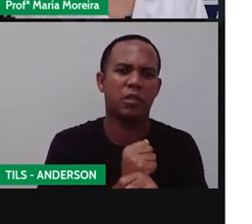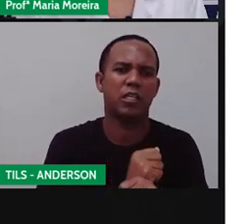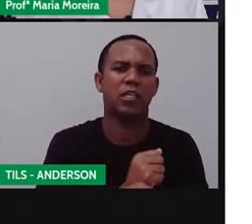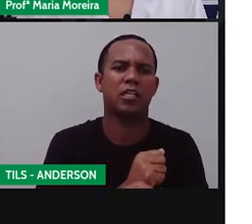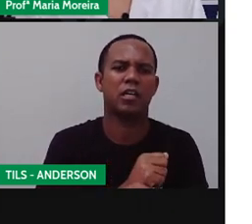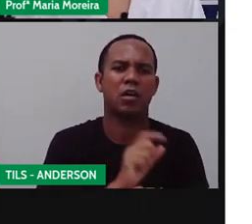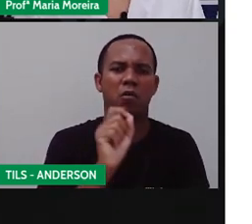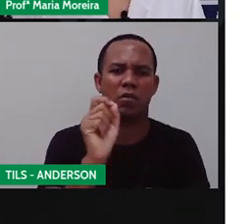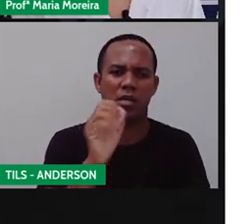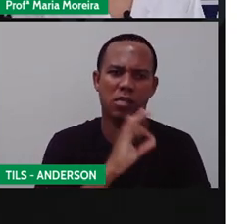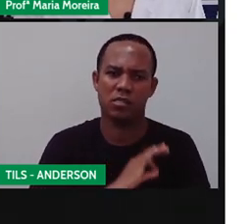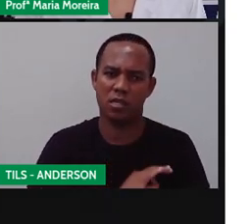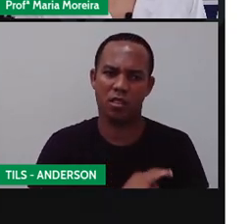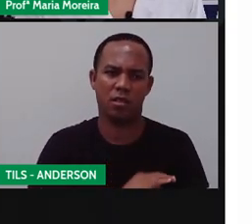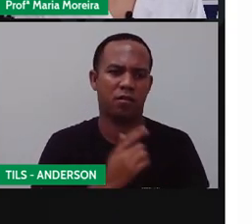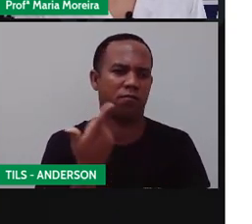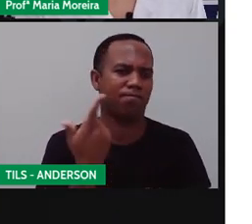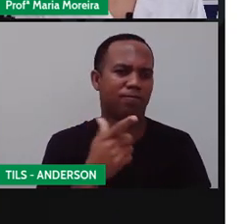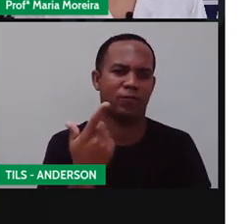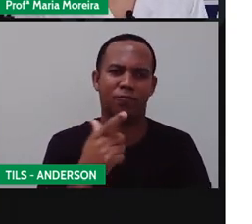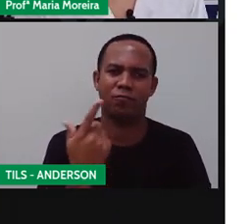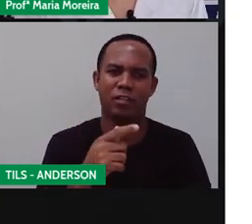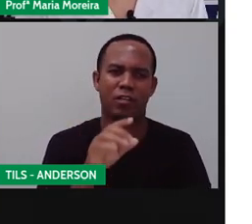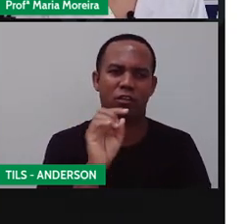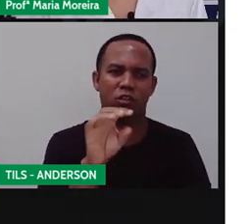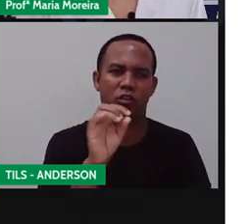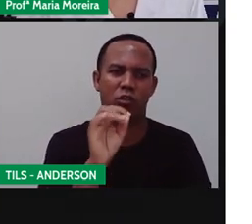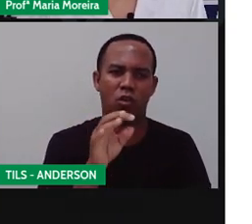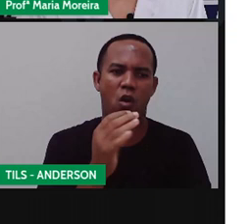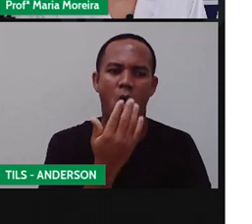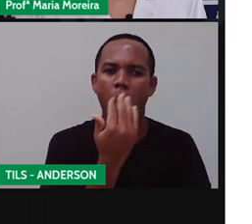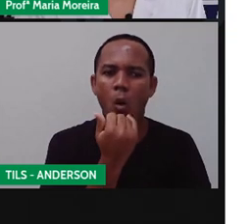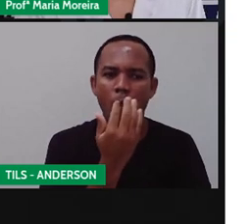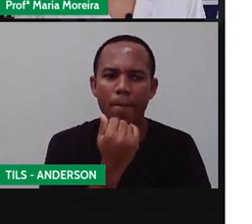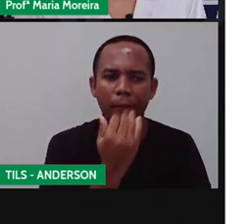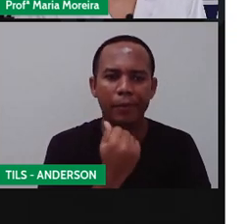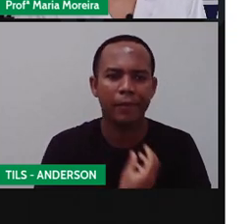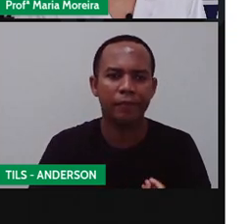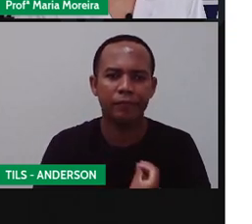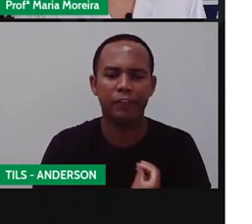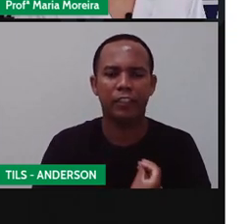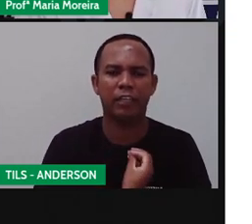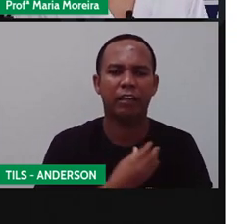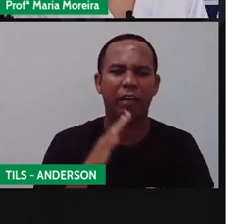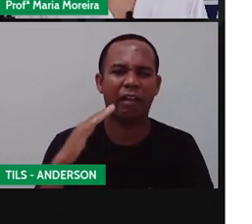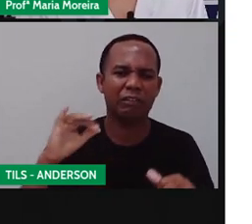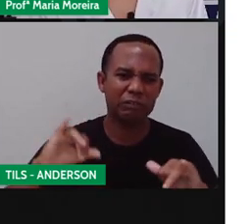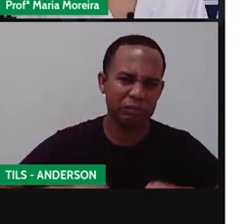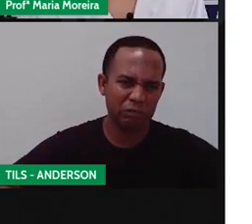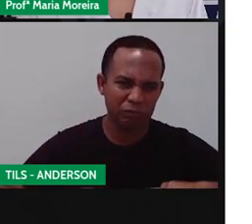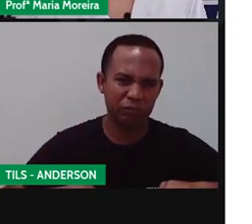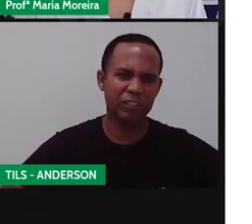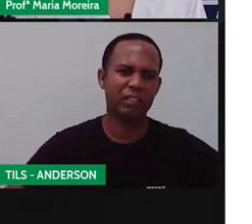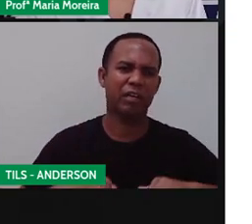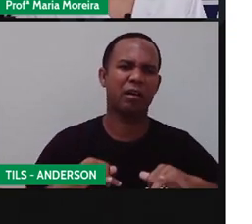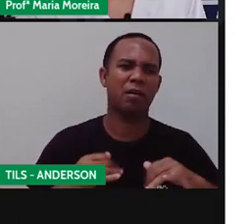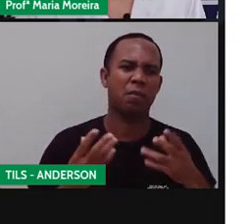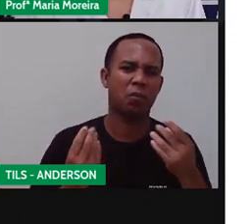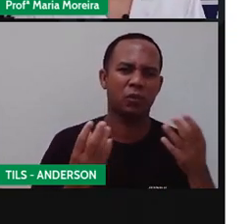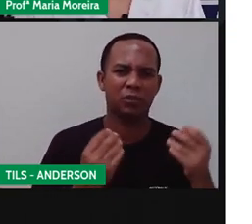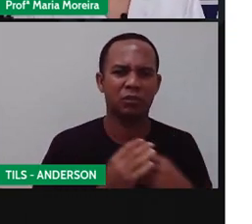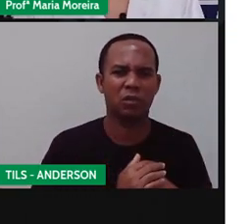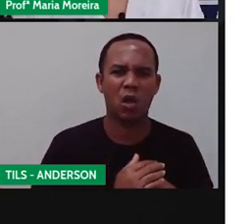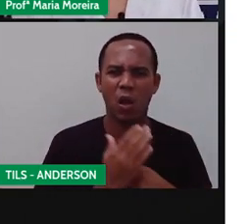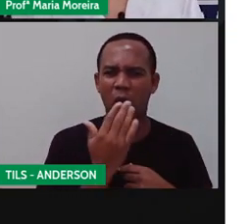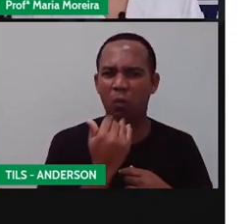do quê? Em troca da própria vida, de maus tratos quando se recusavam a fazer isso, e de comida o quê?